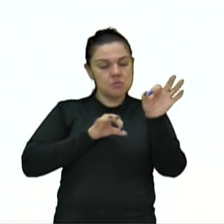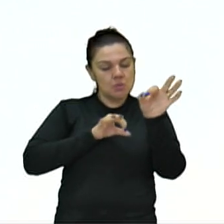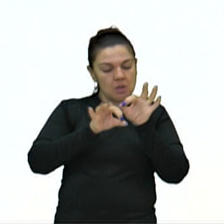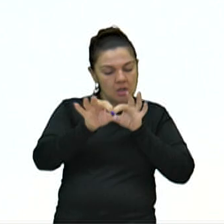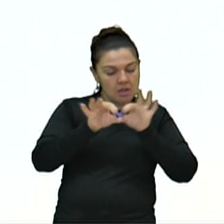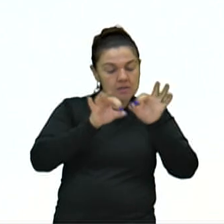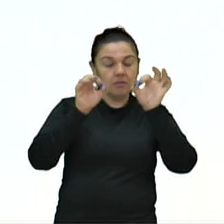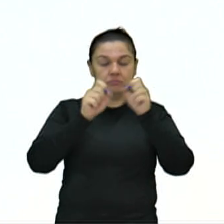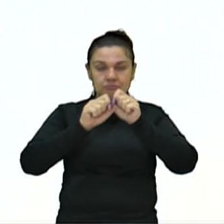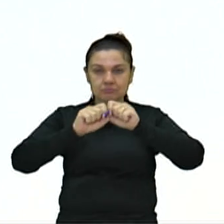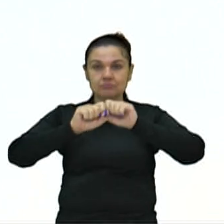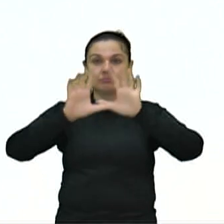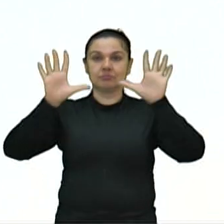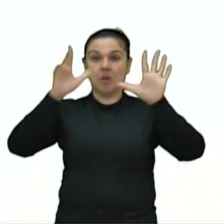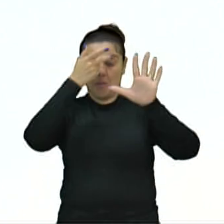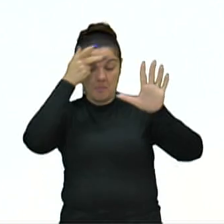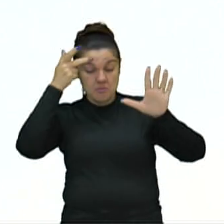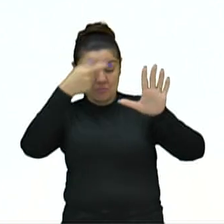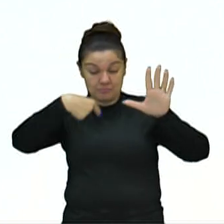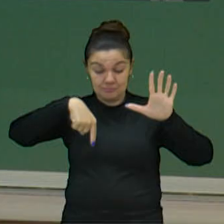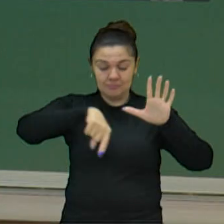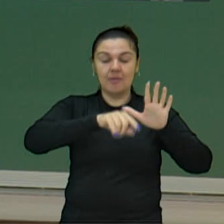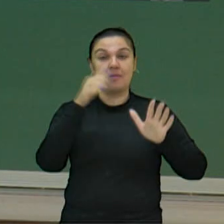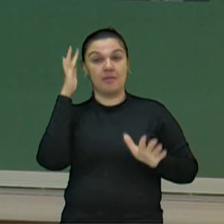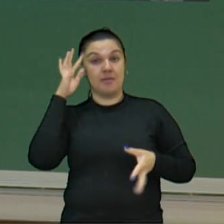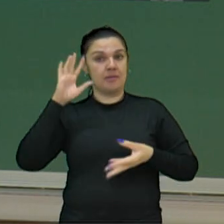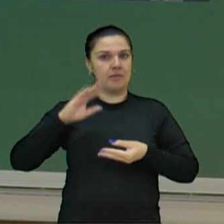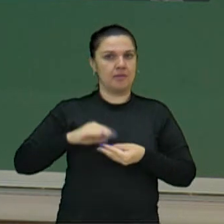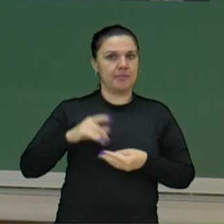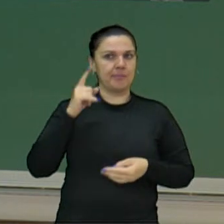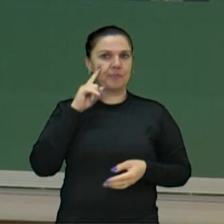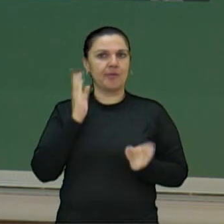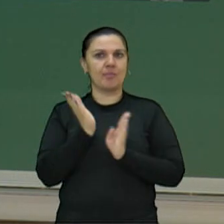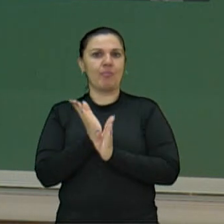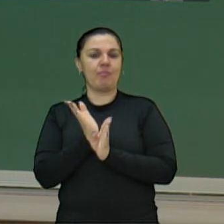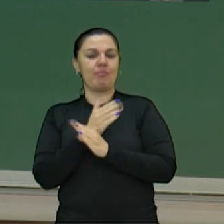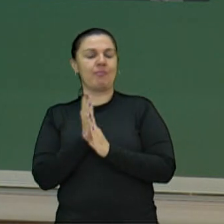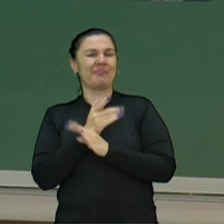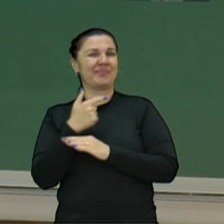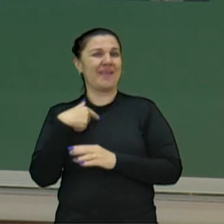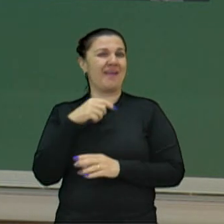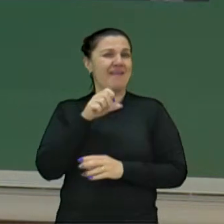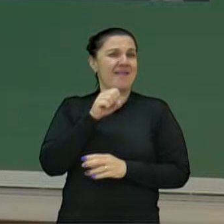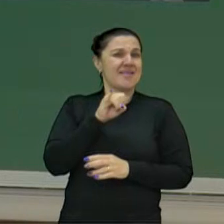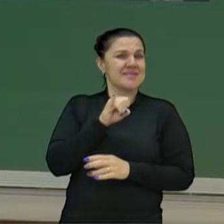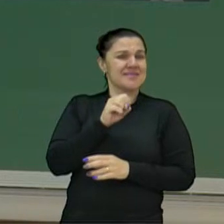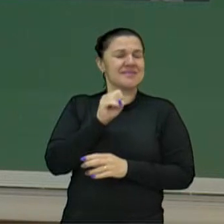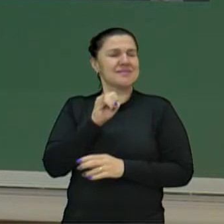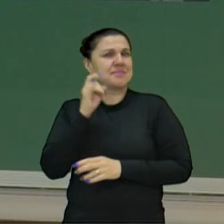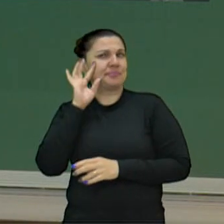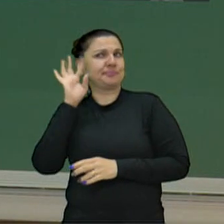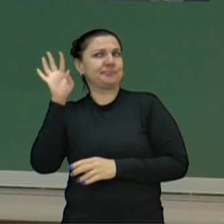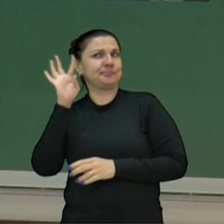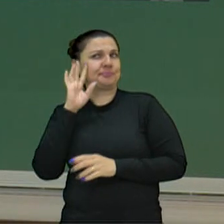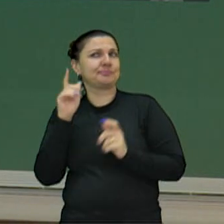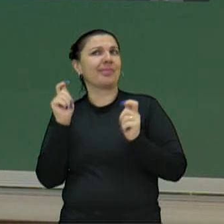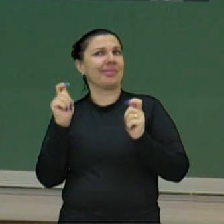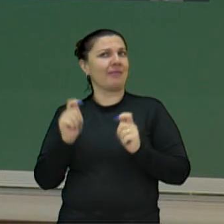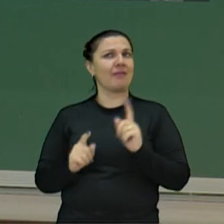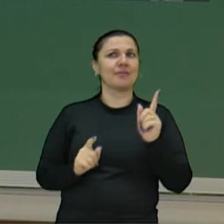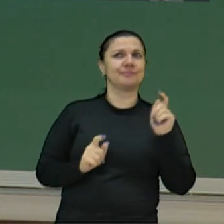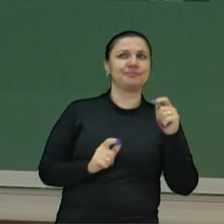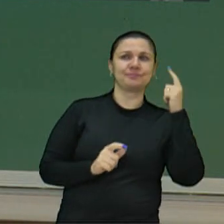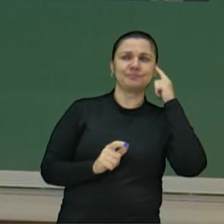estruturas epistêmicas à consciência, para que a gente não fique pensando, não fique naquela ilusão de que o